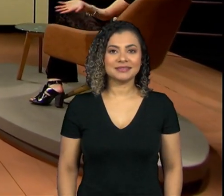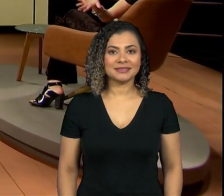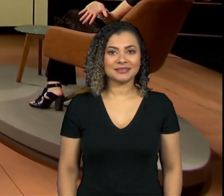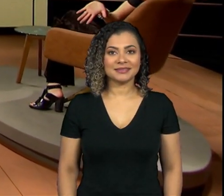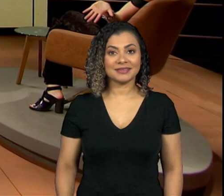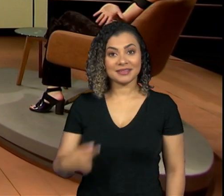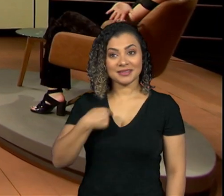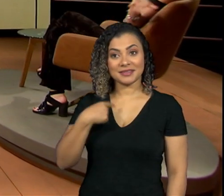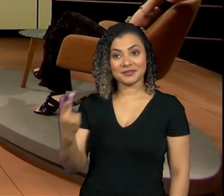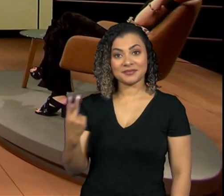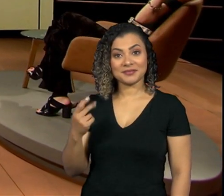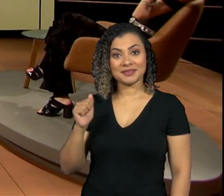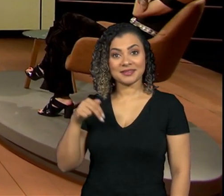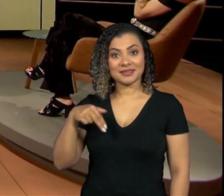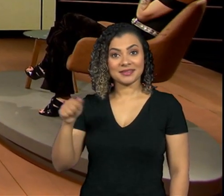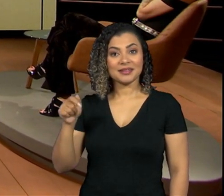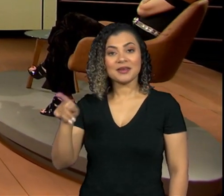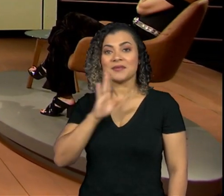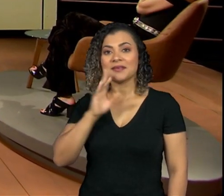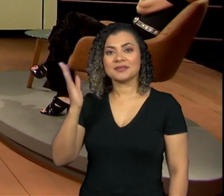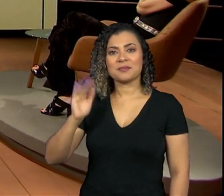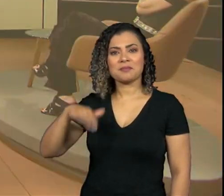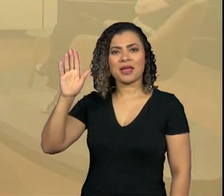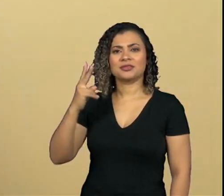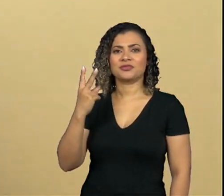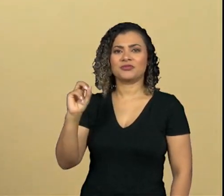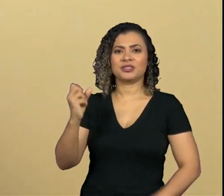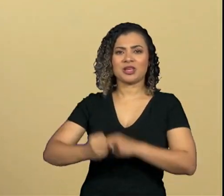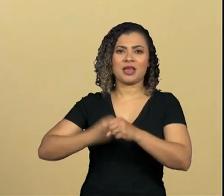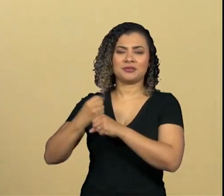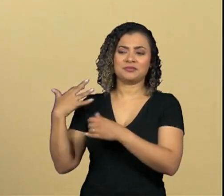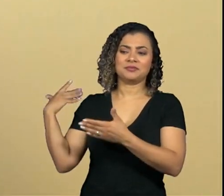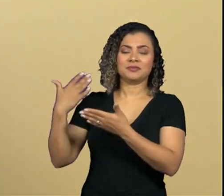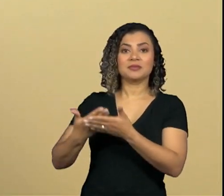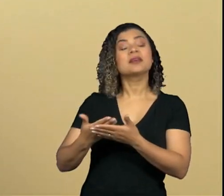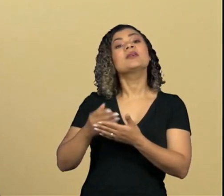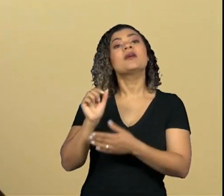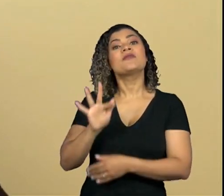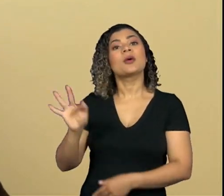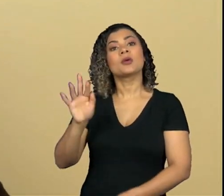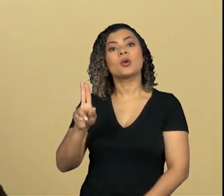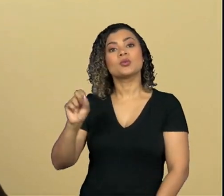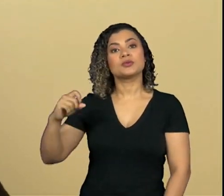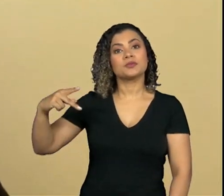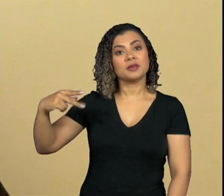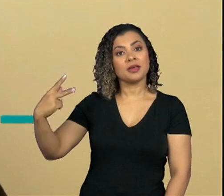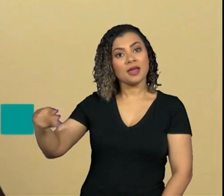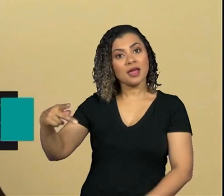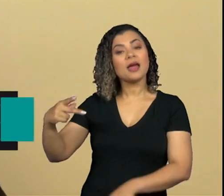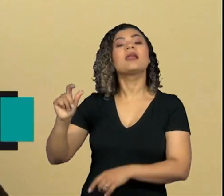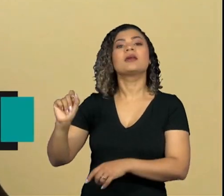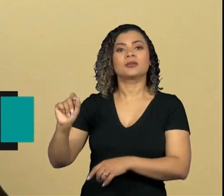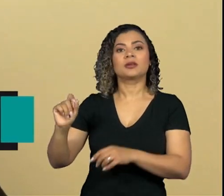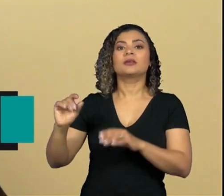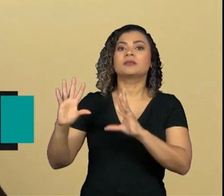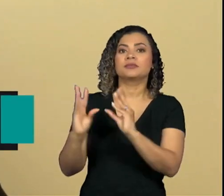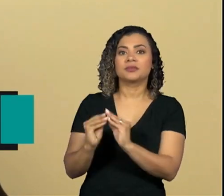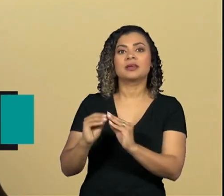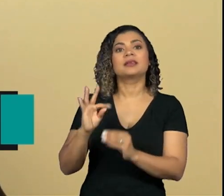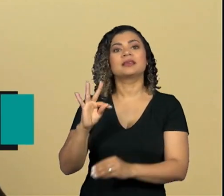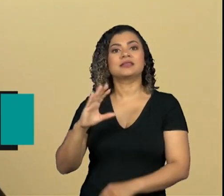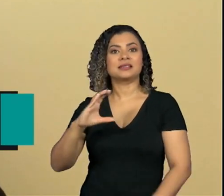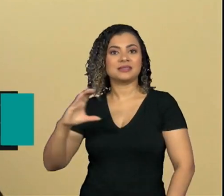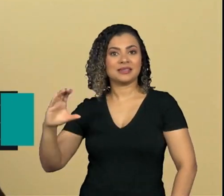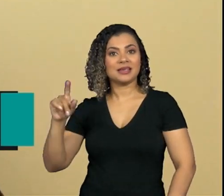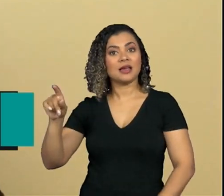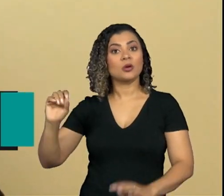Eu e a Ana nos conhecemos há mais de 20 anos, ainda na faculdade, na USP, no momento em que ela estava fazendo seu trabalho de conclusão de curso,